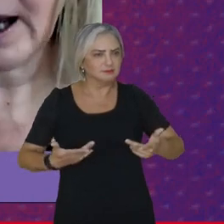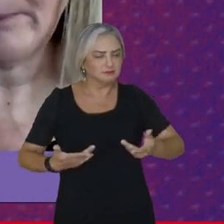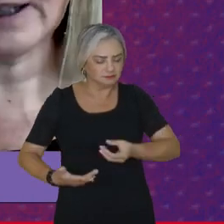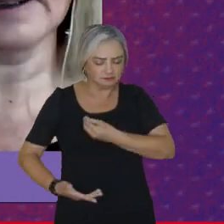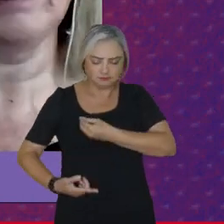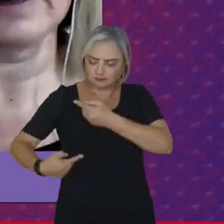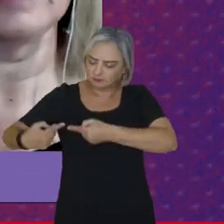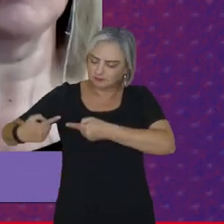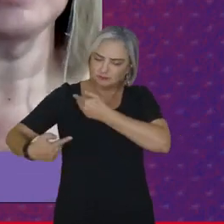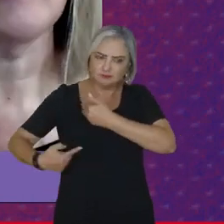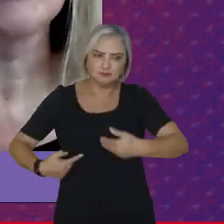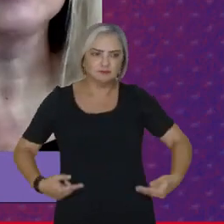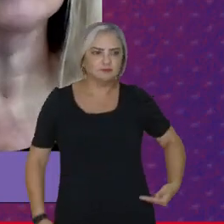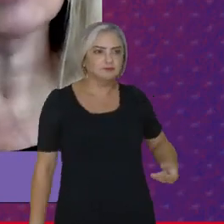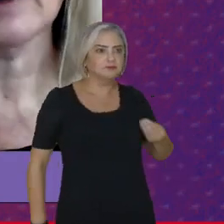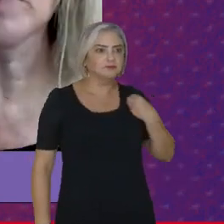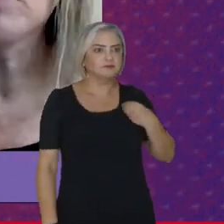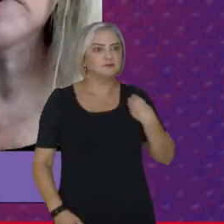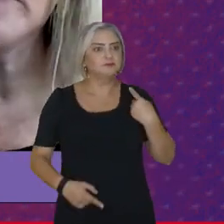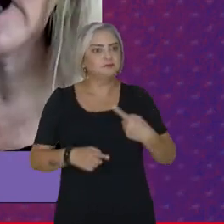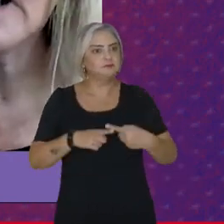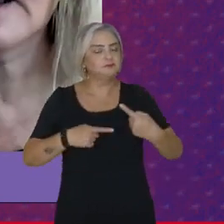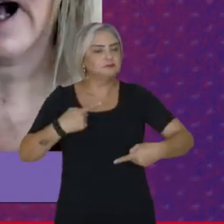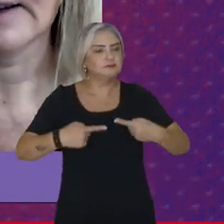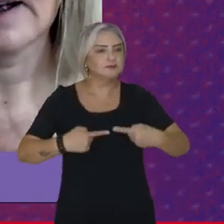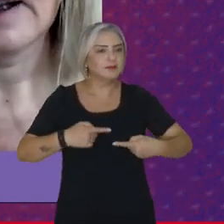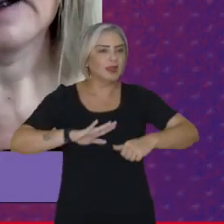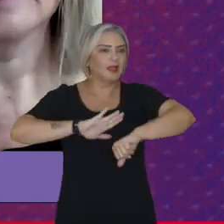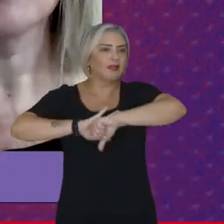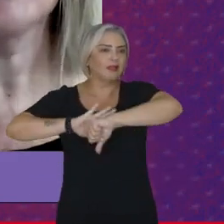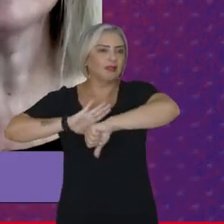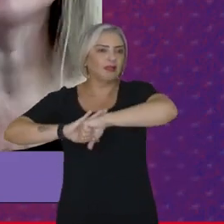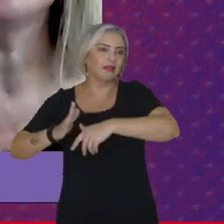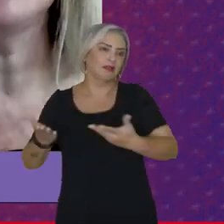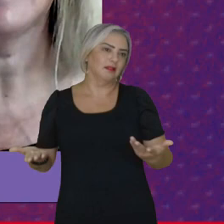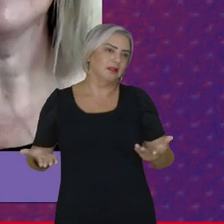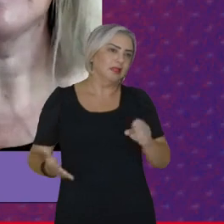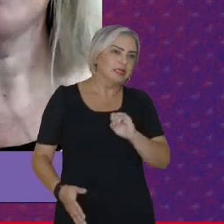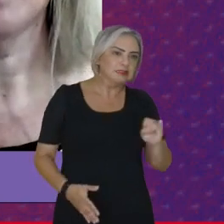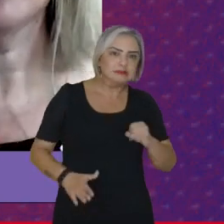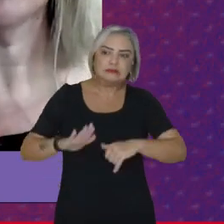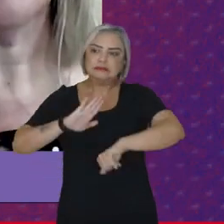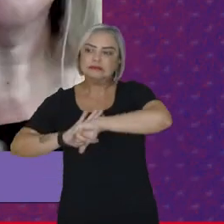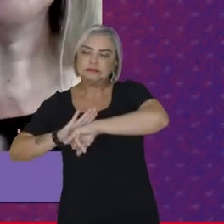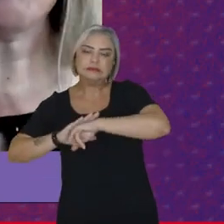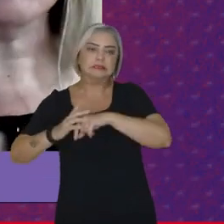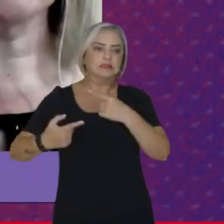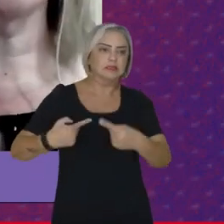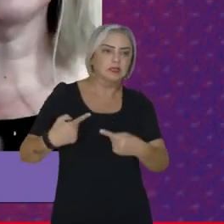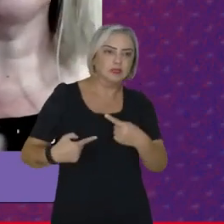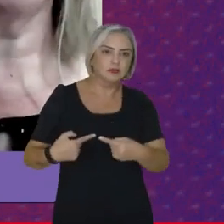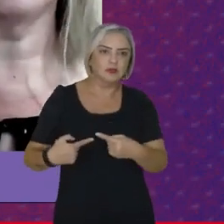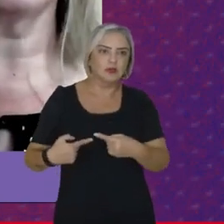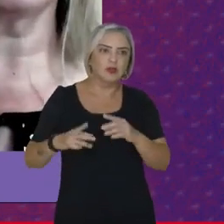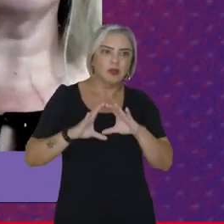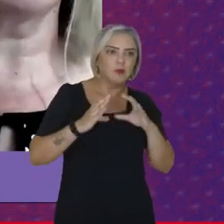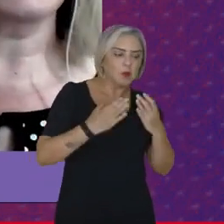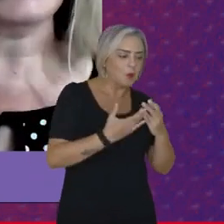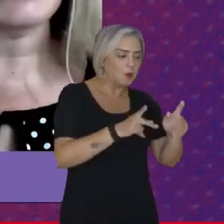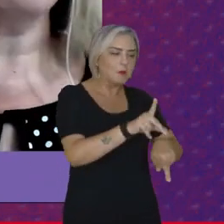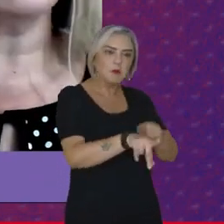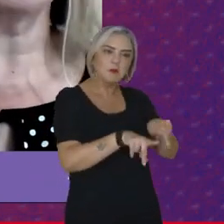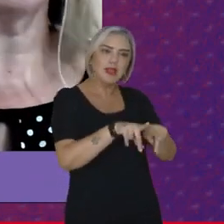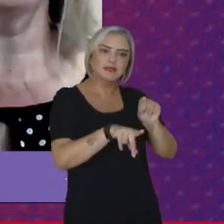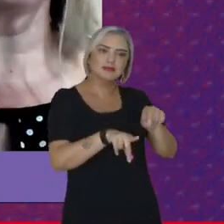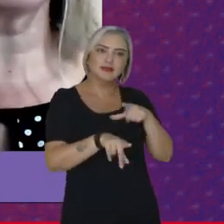vida pública, a participação, porque a política está muito criminalizada. Então, se você criminaliza a política, para o conjunto da